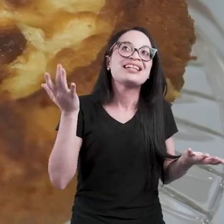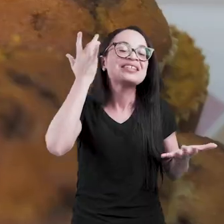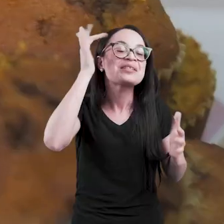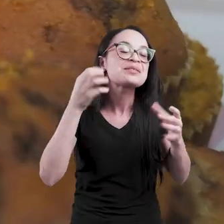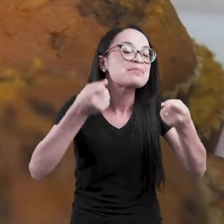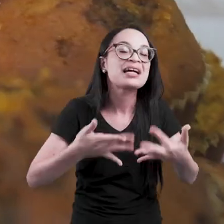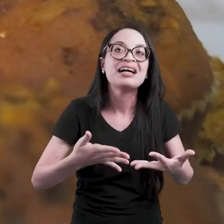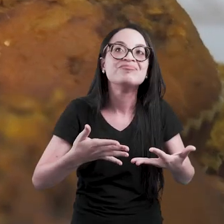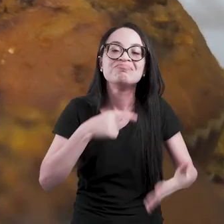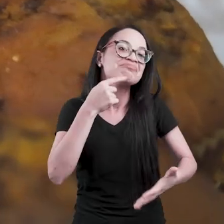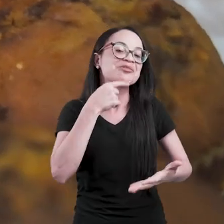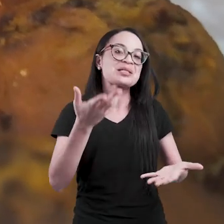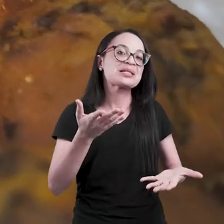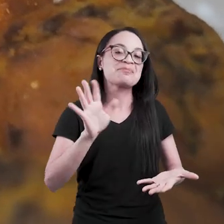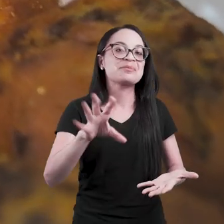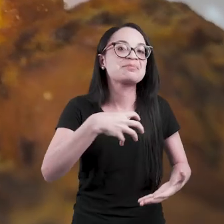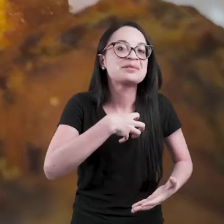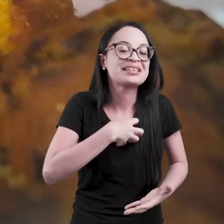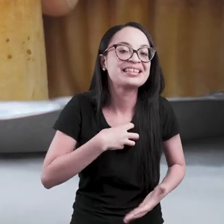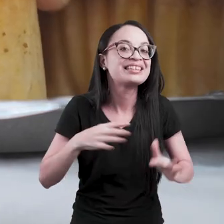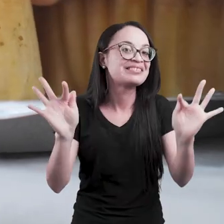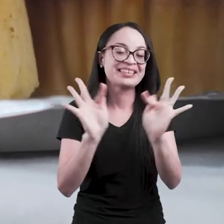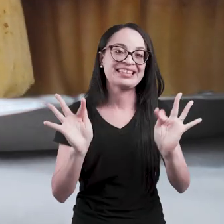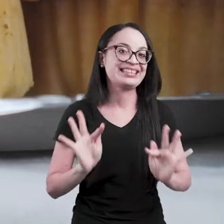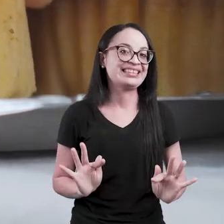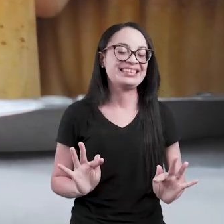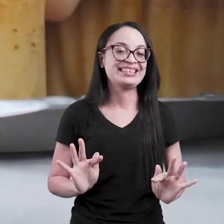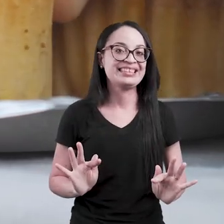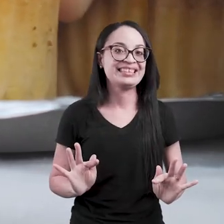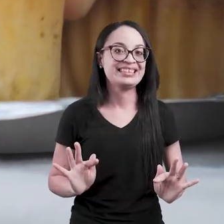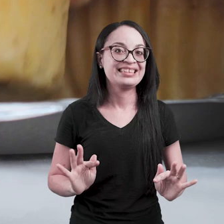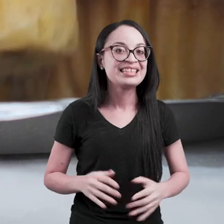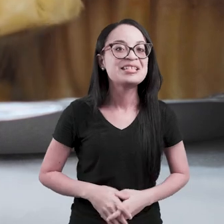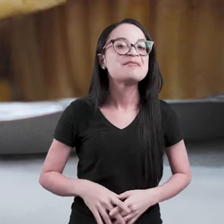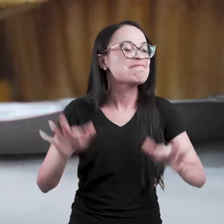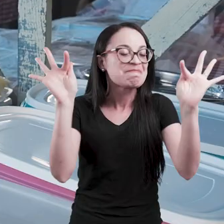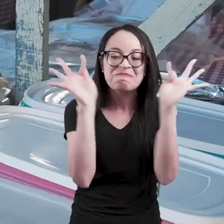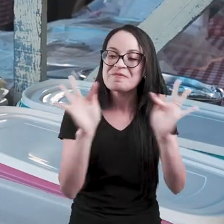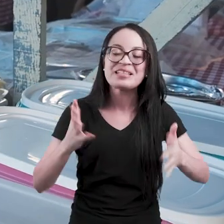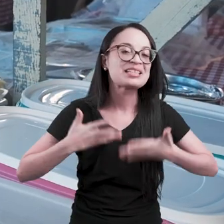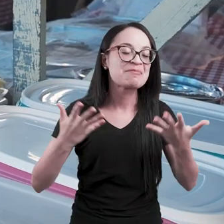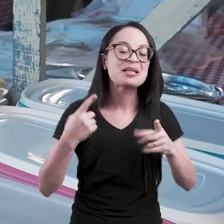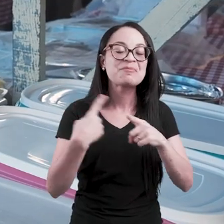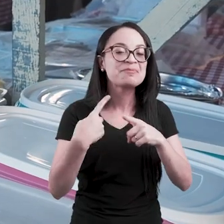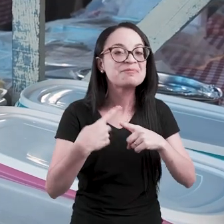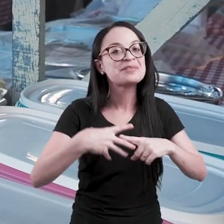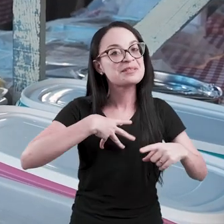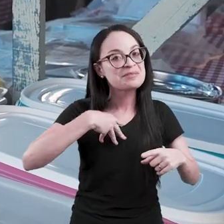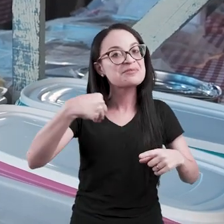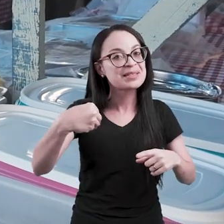Eu sei que eu não posso expressar o que eu sinto, mas eu sinto um prazer muito grande. E muito prazer de ver minhas